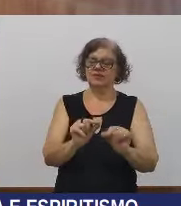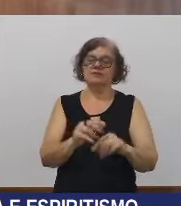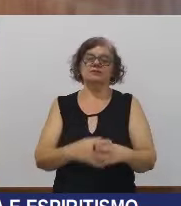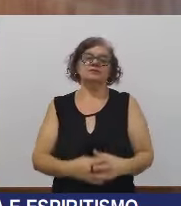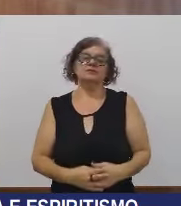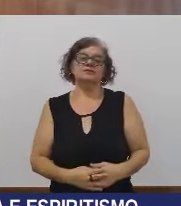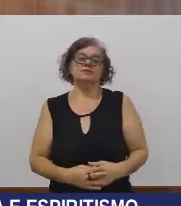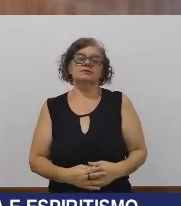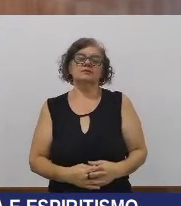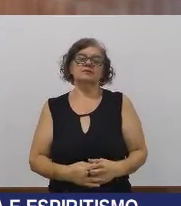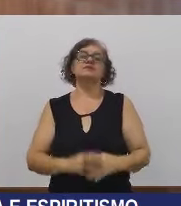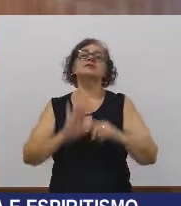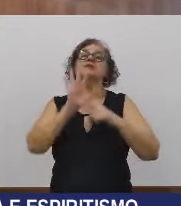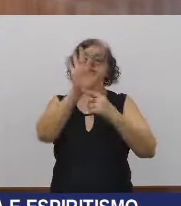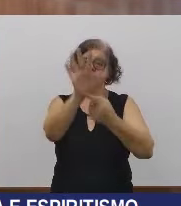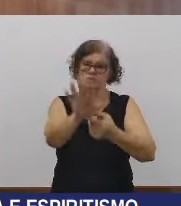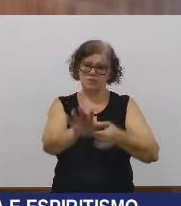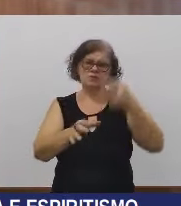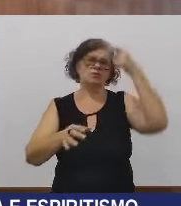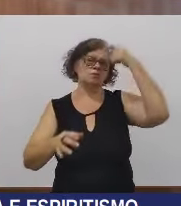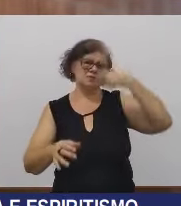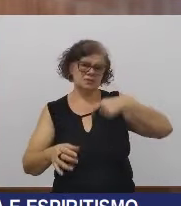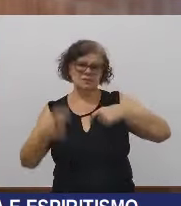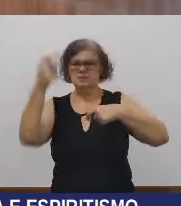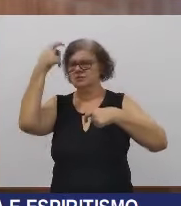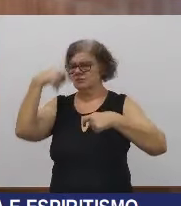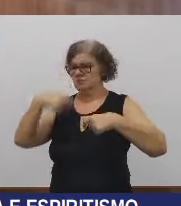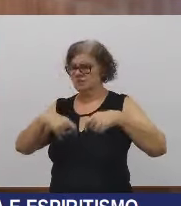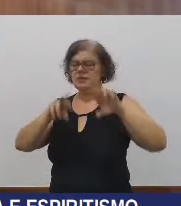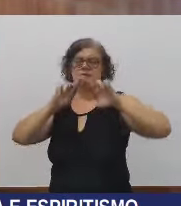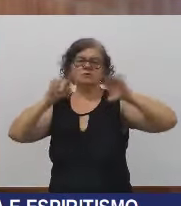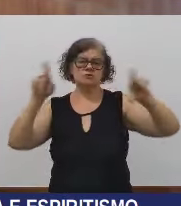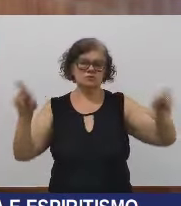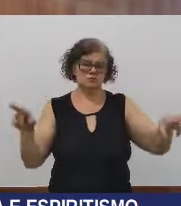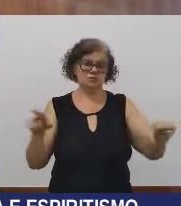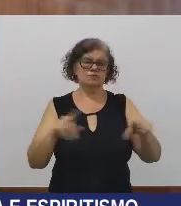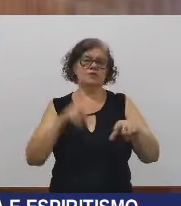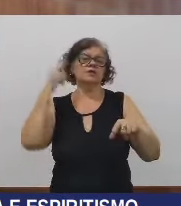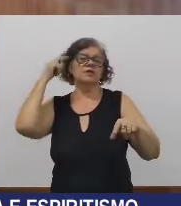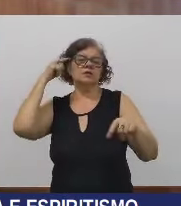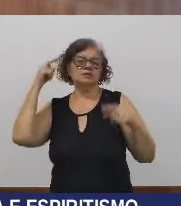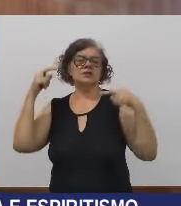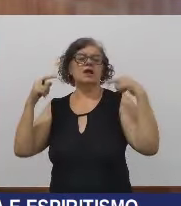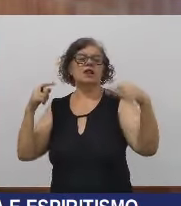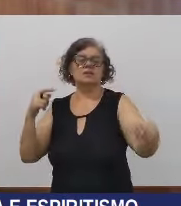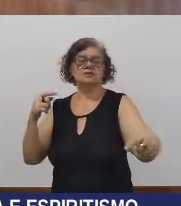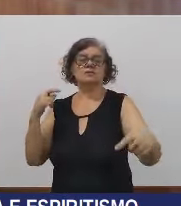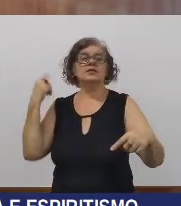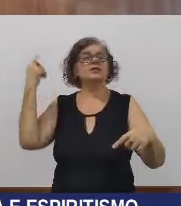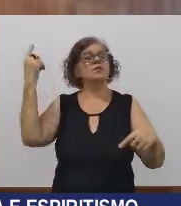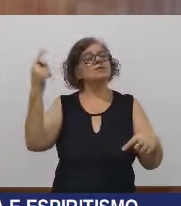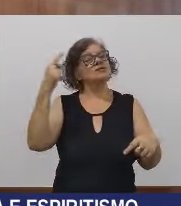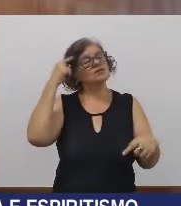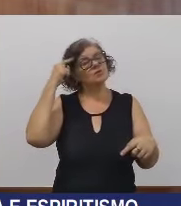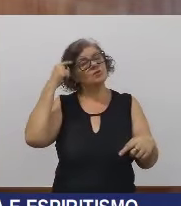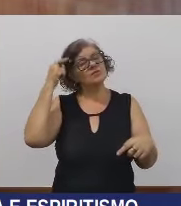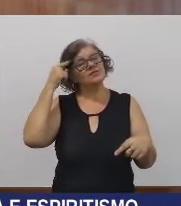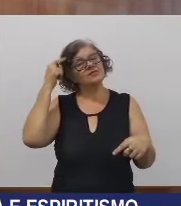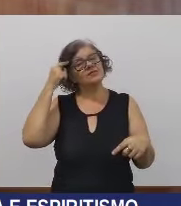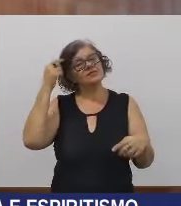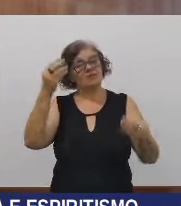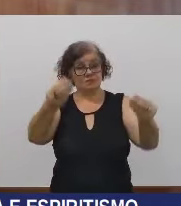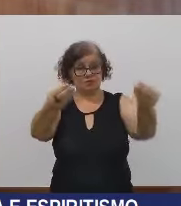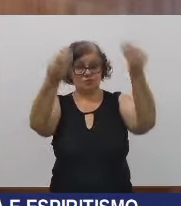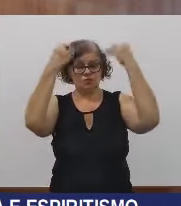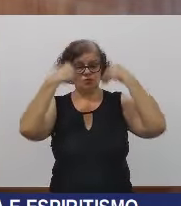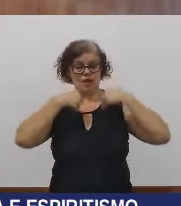essa pequena exposição de reflexões que devem rebobinar a nossa cabeça ao longo da semana, para que